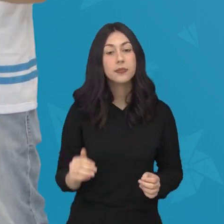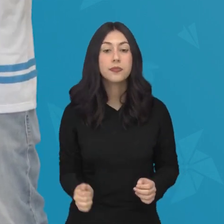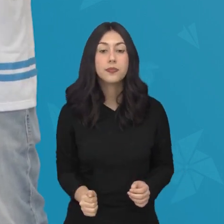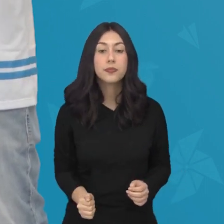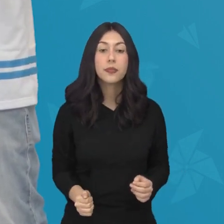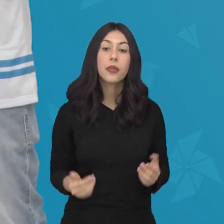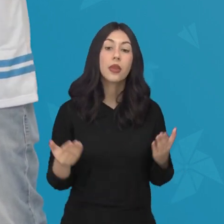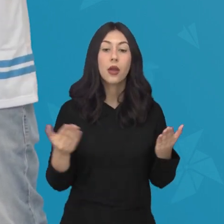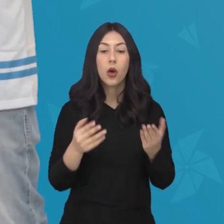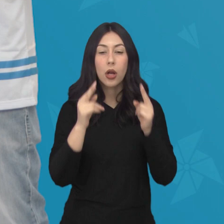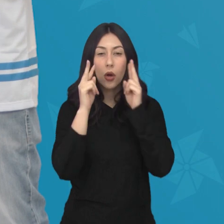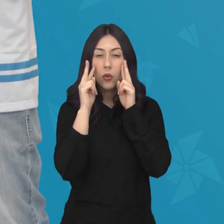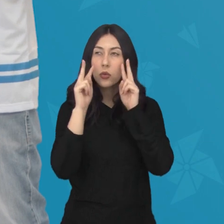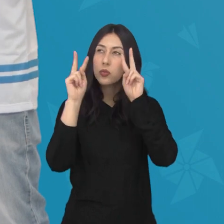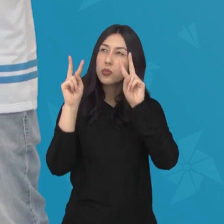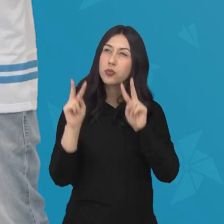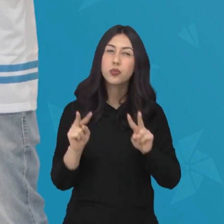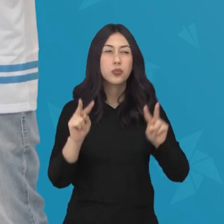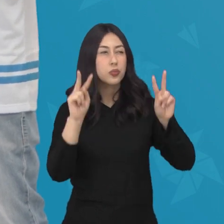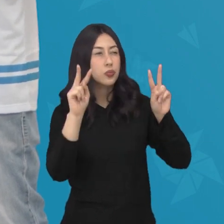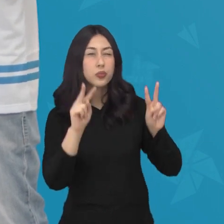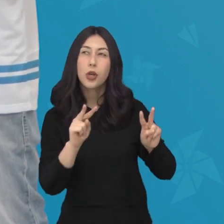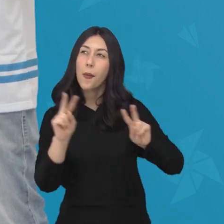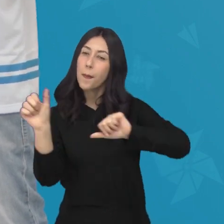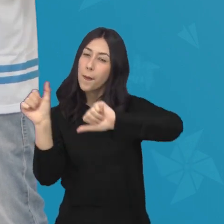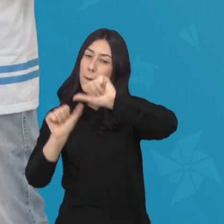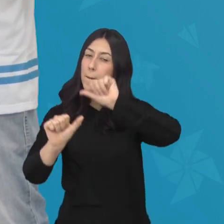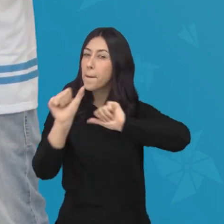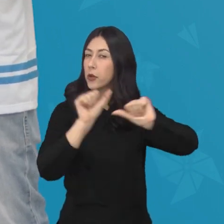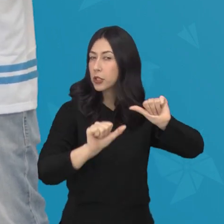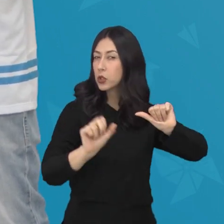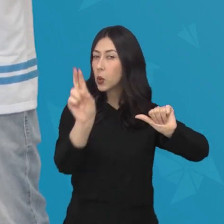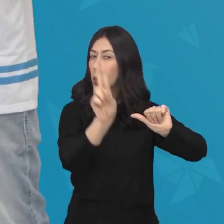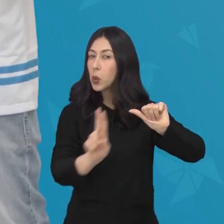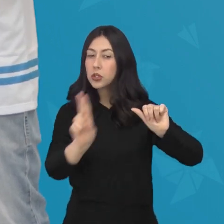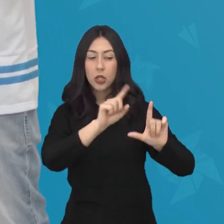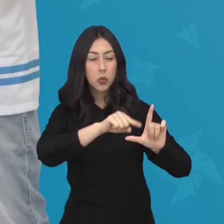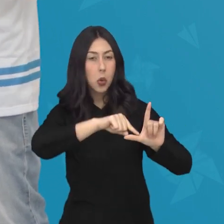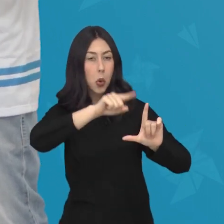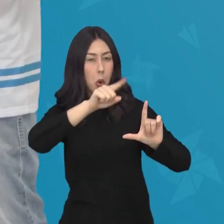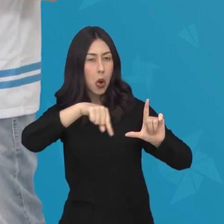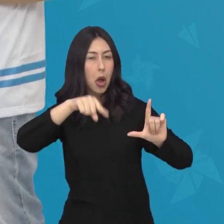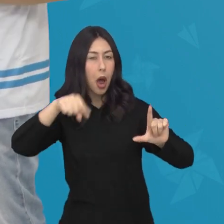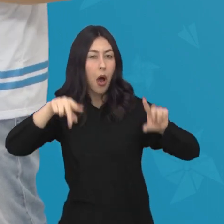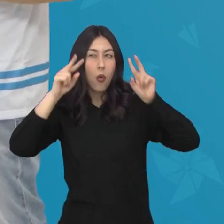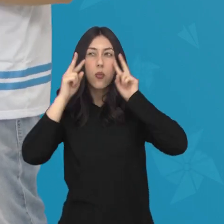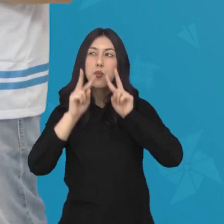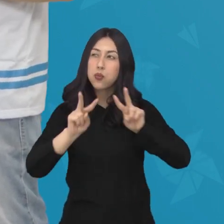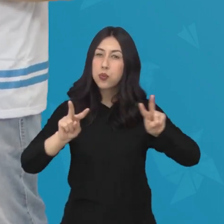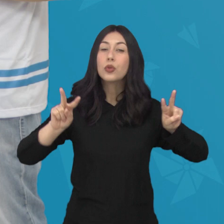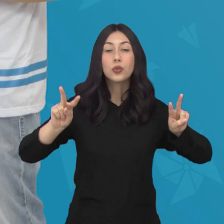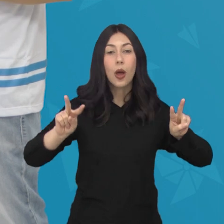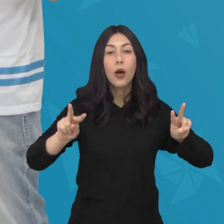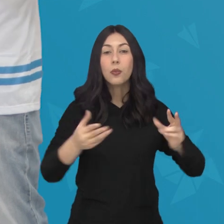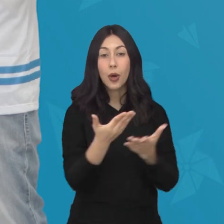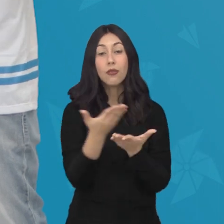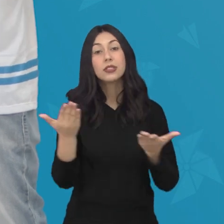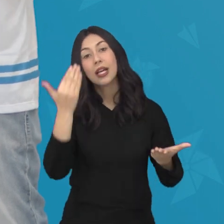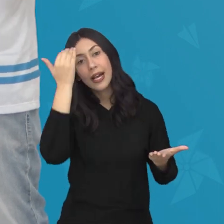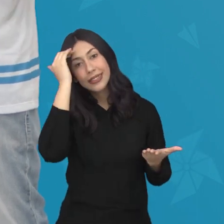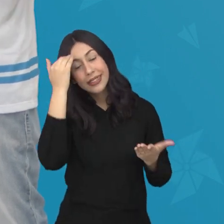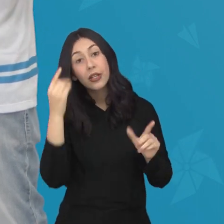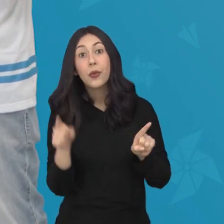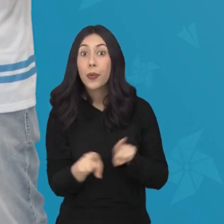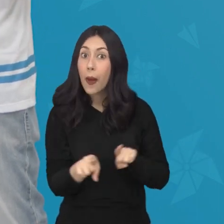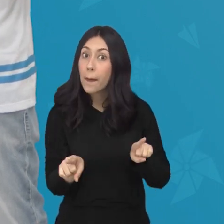Agora, a gente analisando essas mudanças num esquema de diagrama, de uma maneira mais gráfica, mais visual, para vocês entenderem que também cai